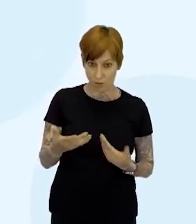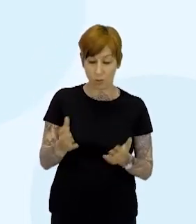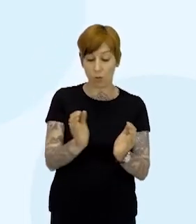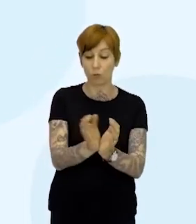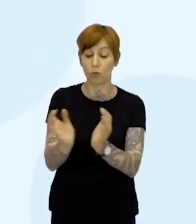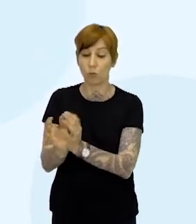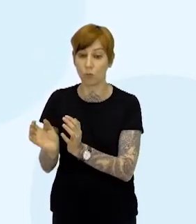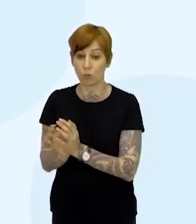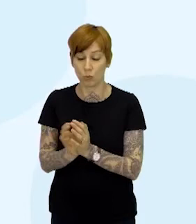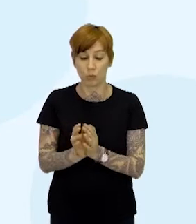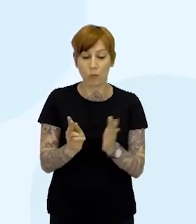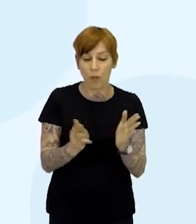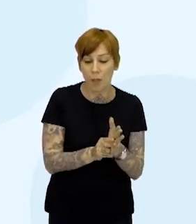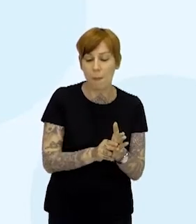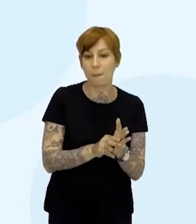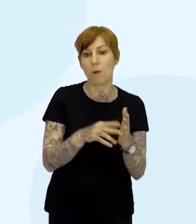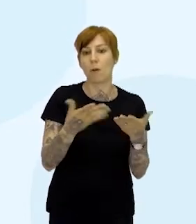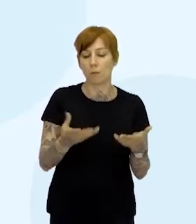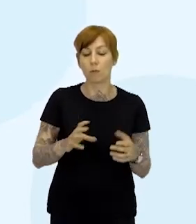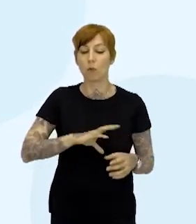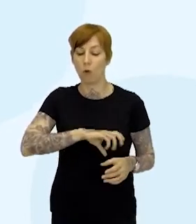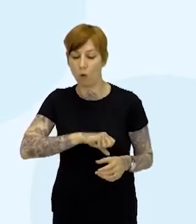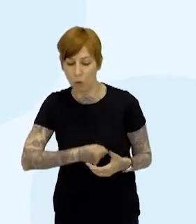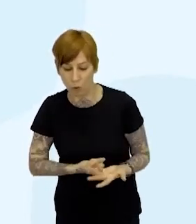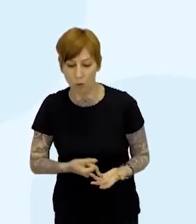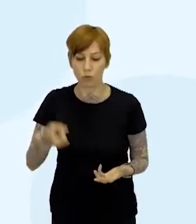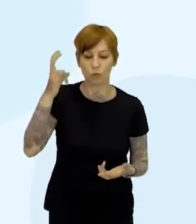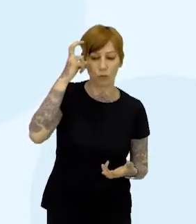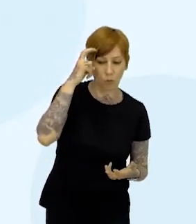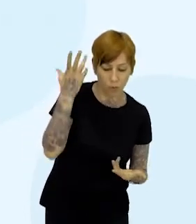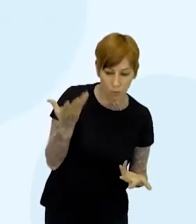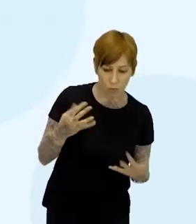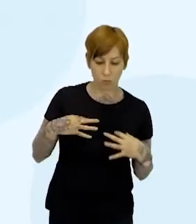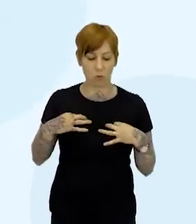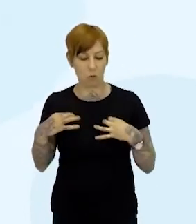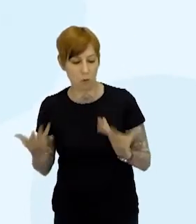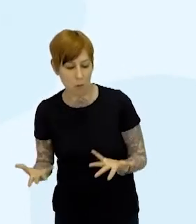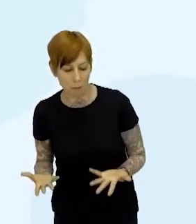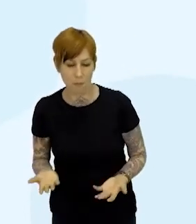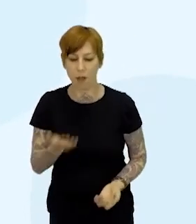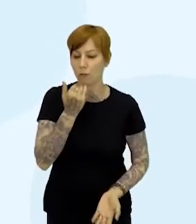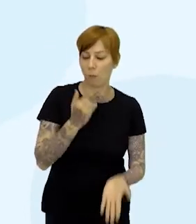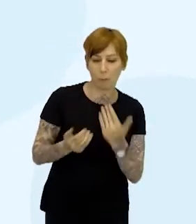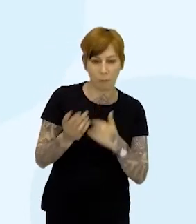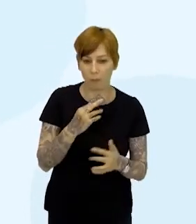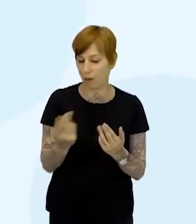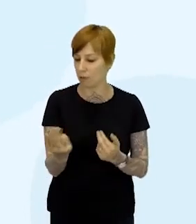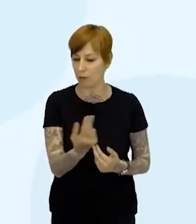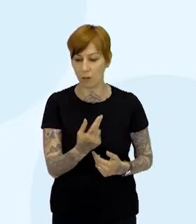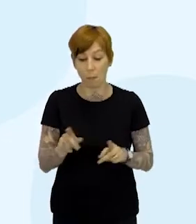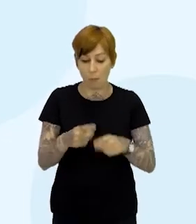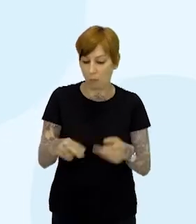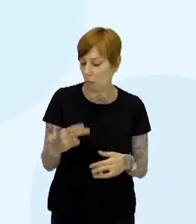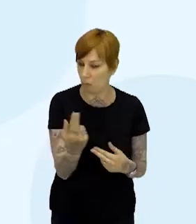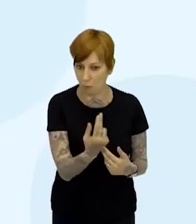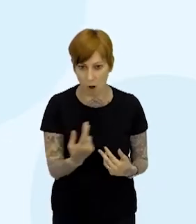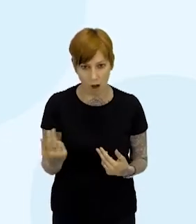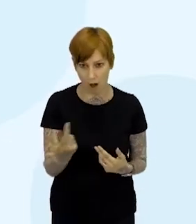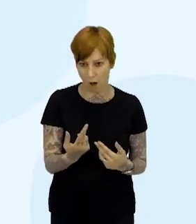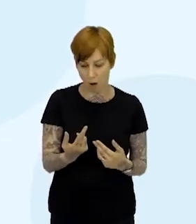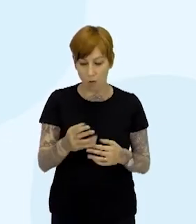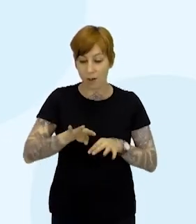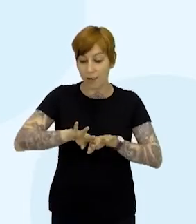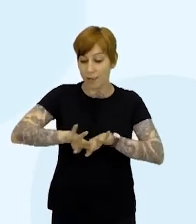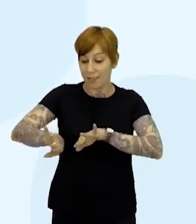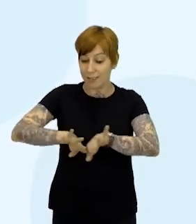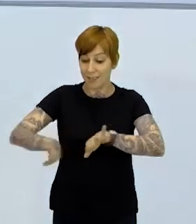hábitos, valores, ideais, gostos, objetivos, crenças, entre outros, são convergentes e estão em oposição ao